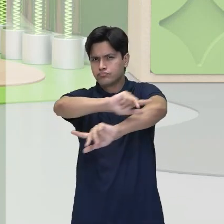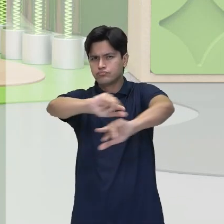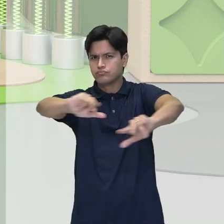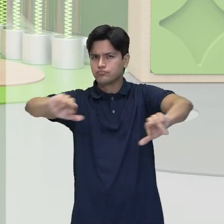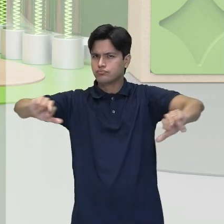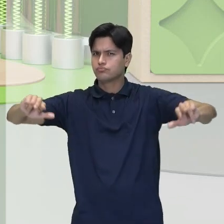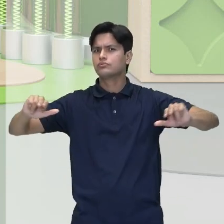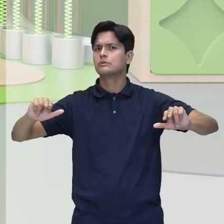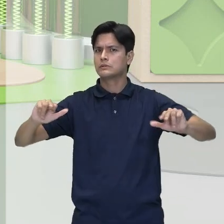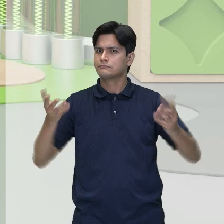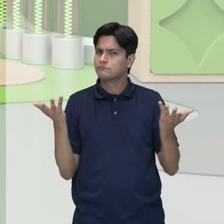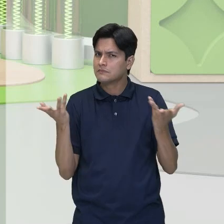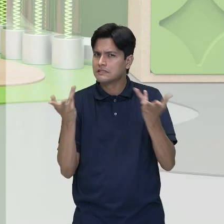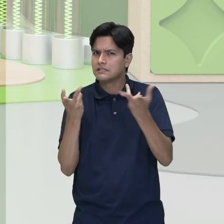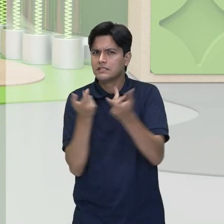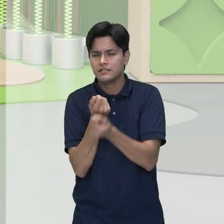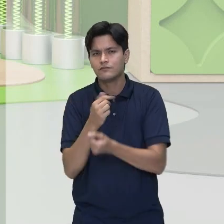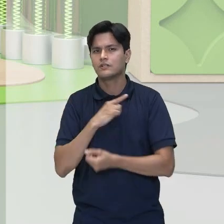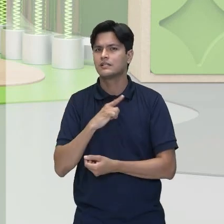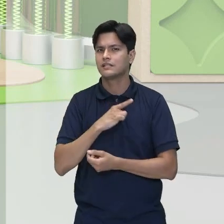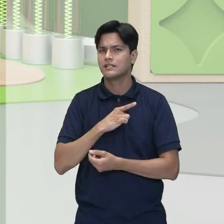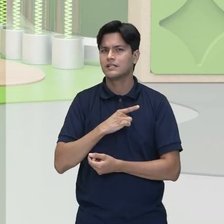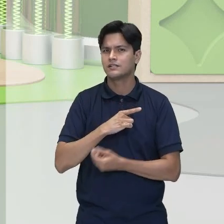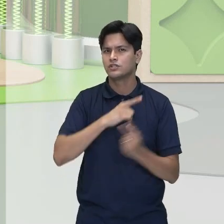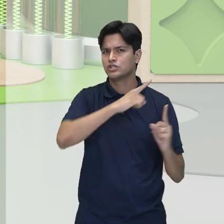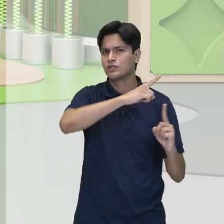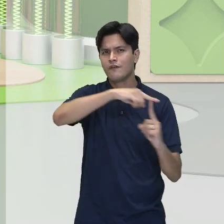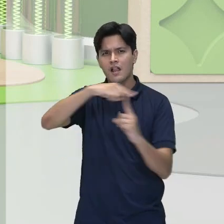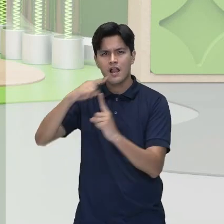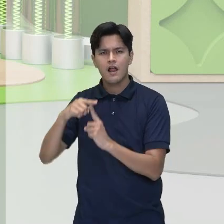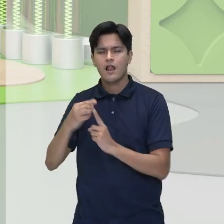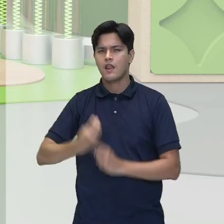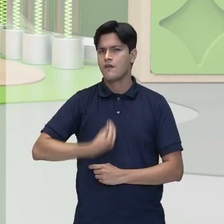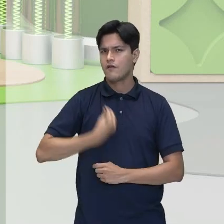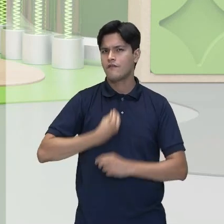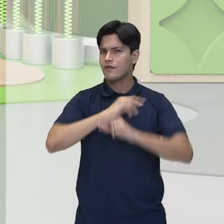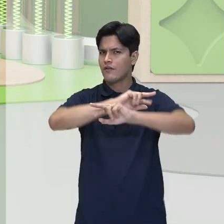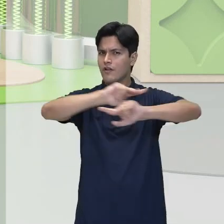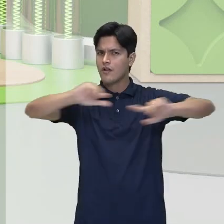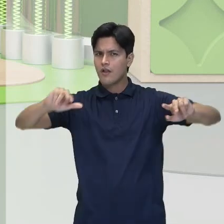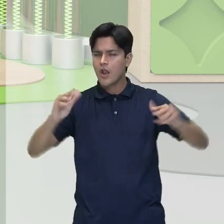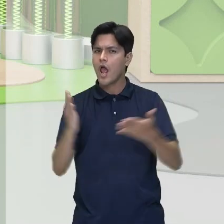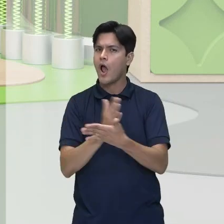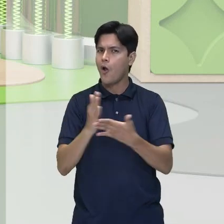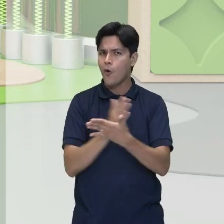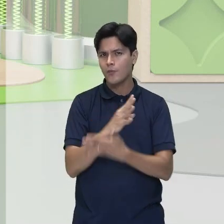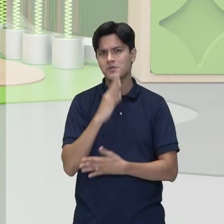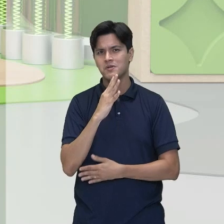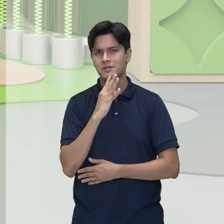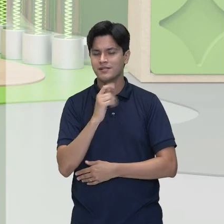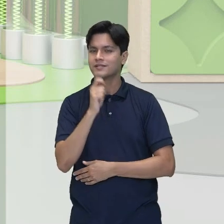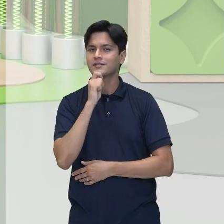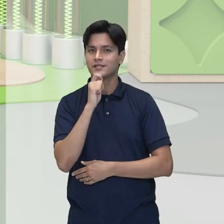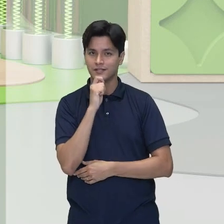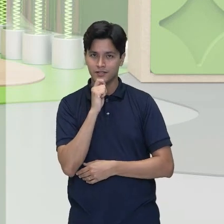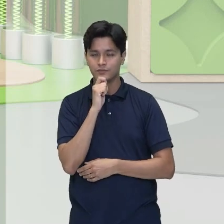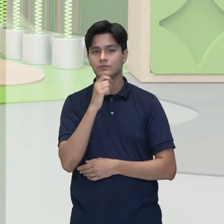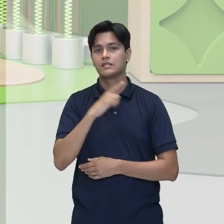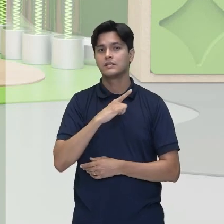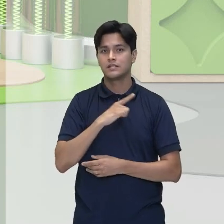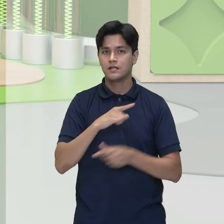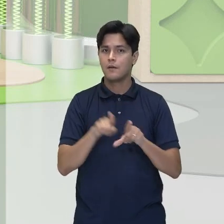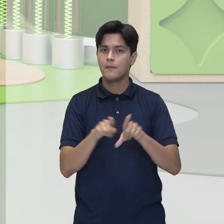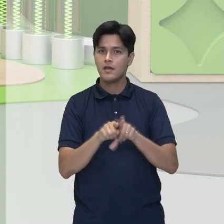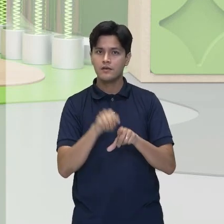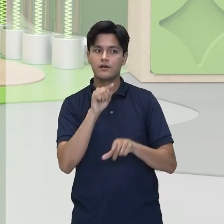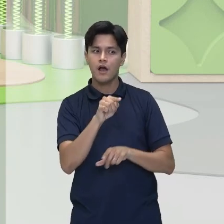existem tantas espécies que muitas ainda nem são conhecidas, E aquelas que são conhecidas não existem em